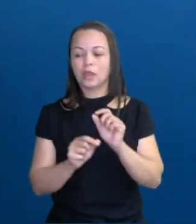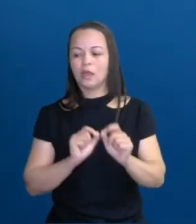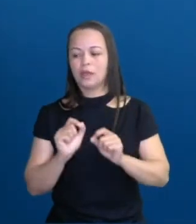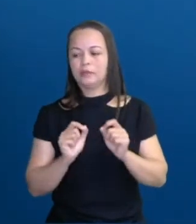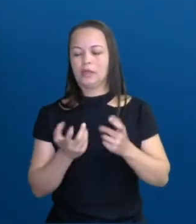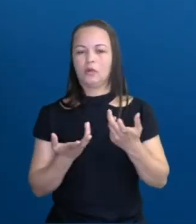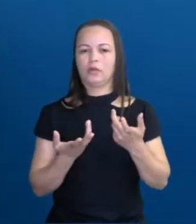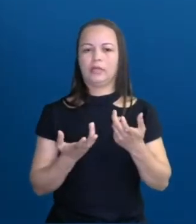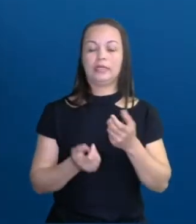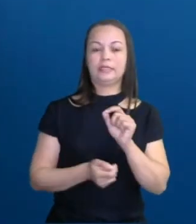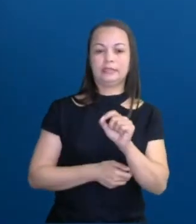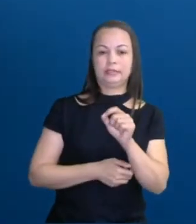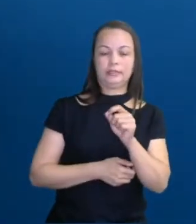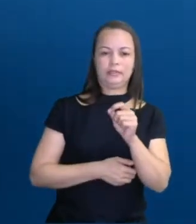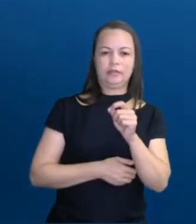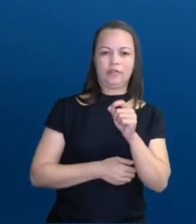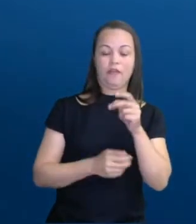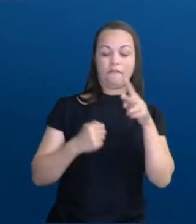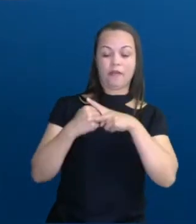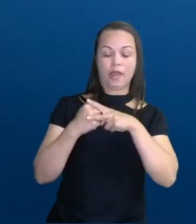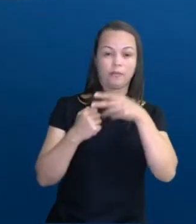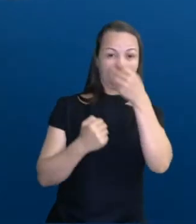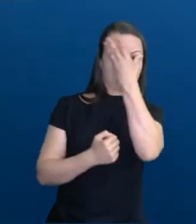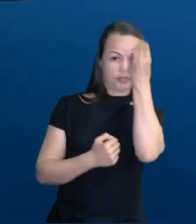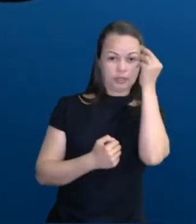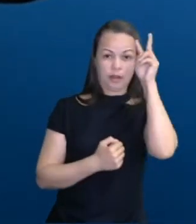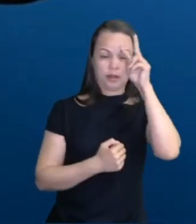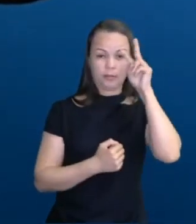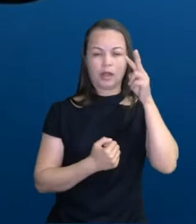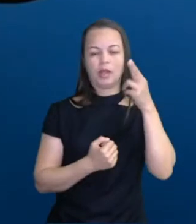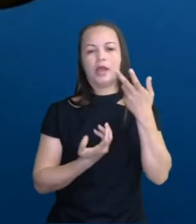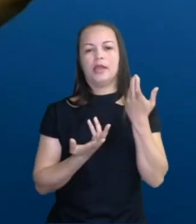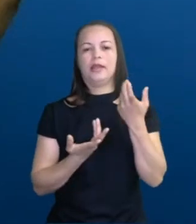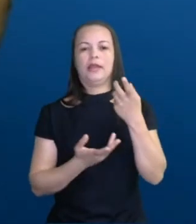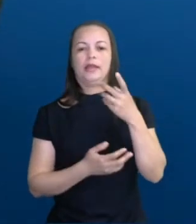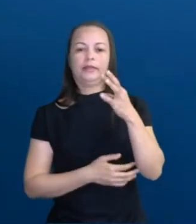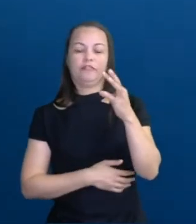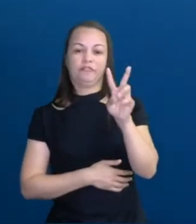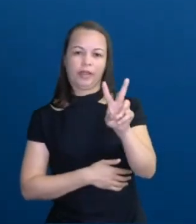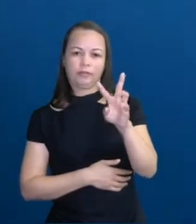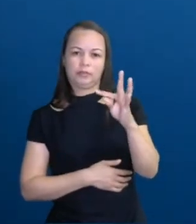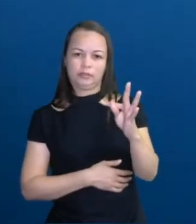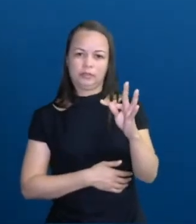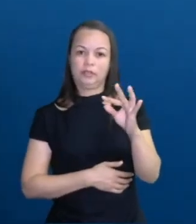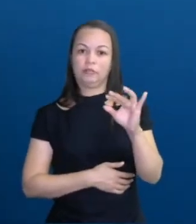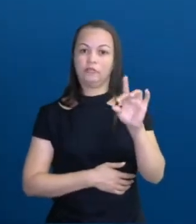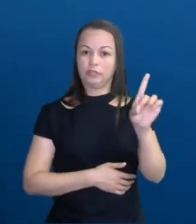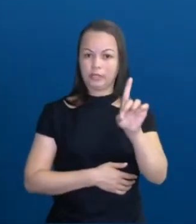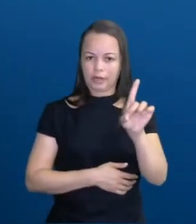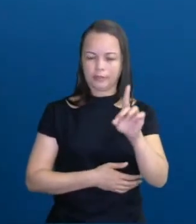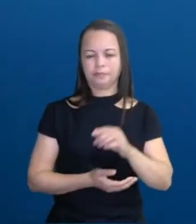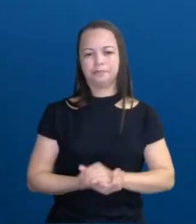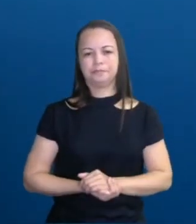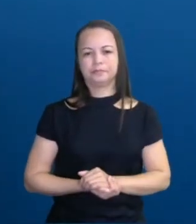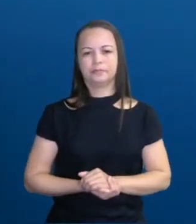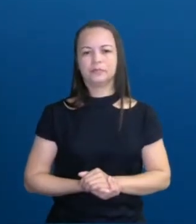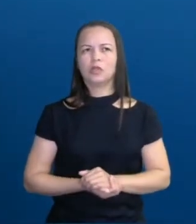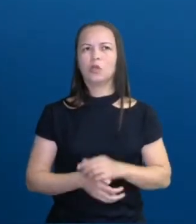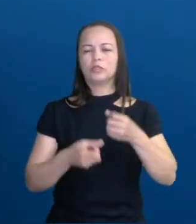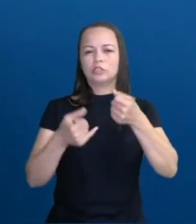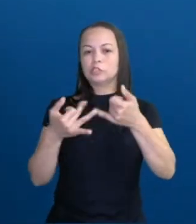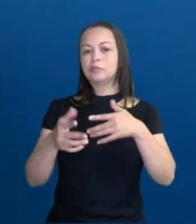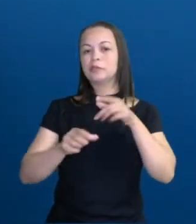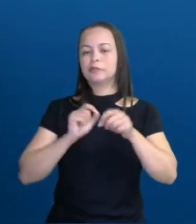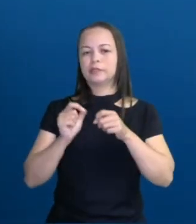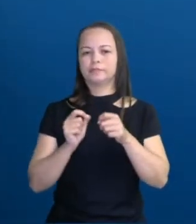esses verbos esquecer e lembrar eles são transitivos diretos Ou seja quando a